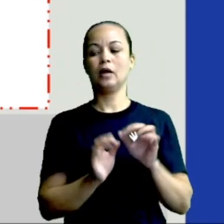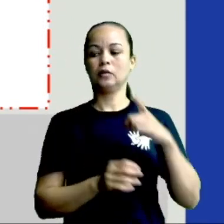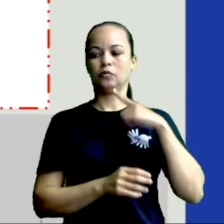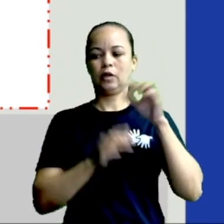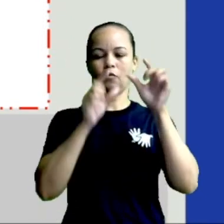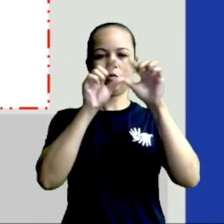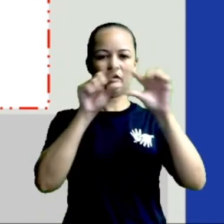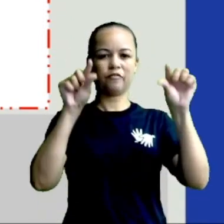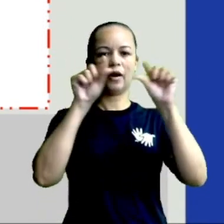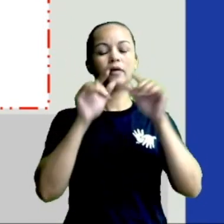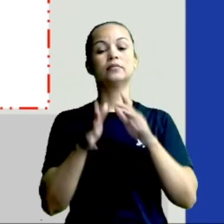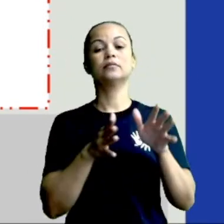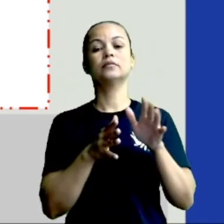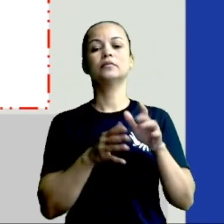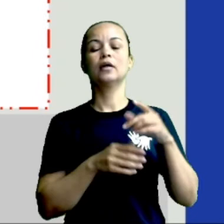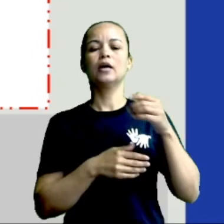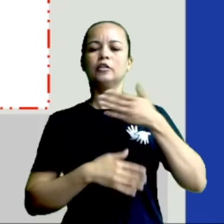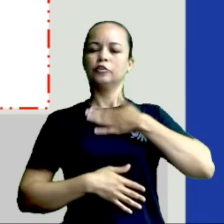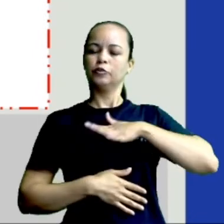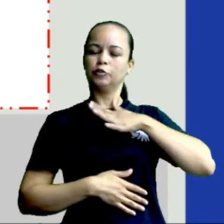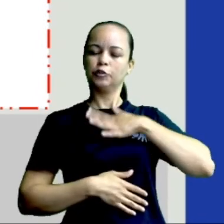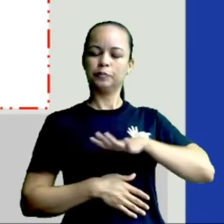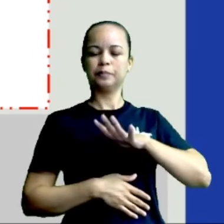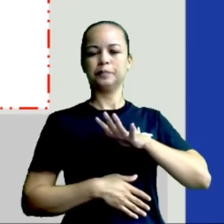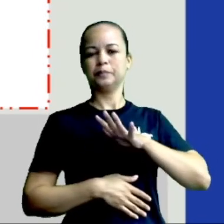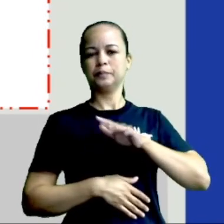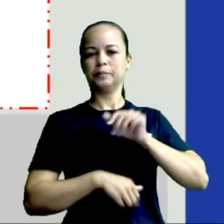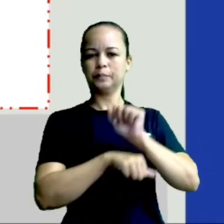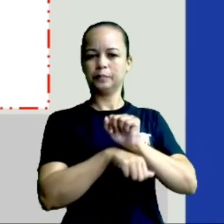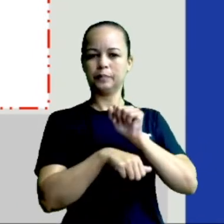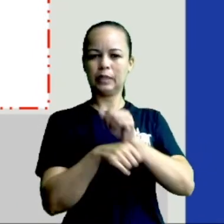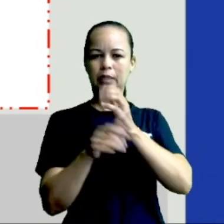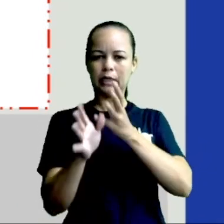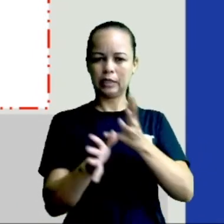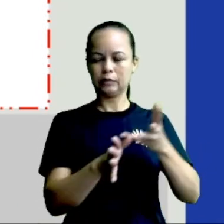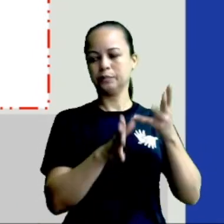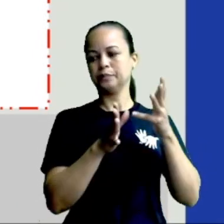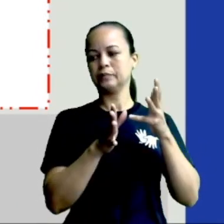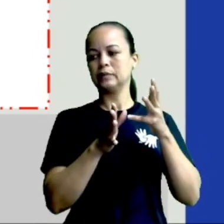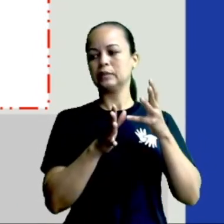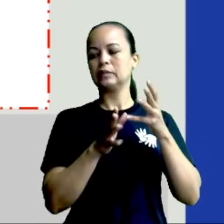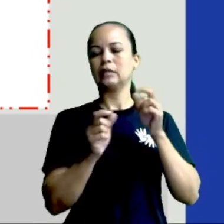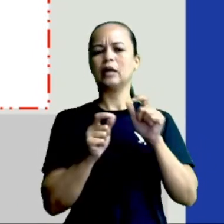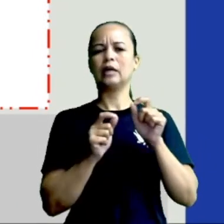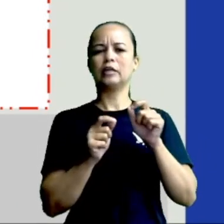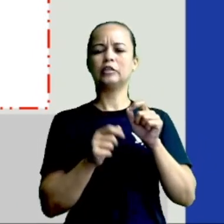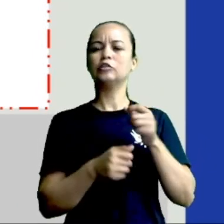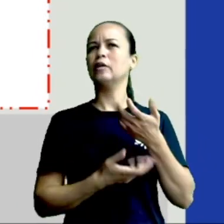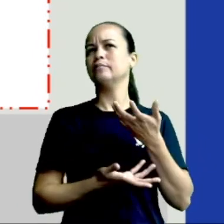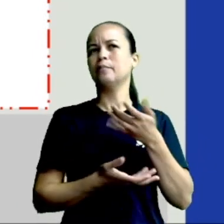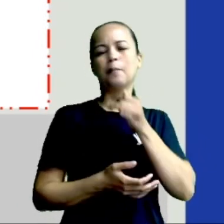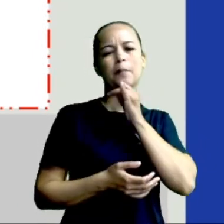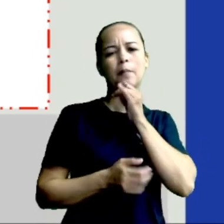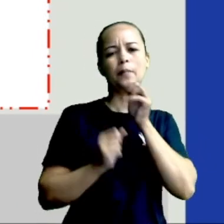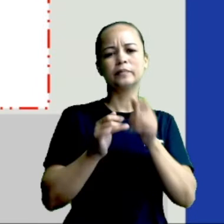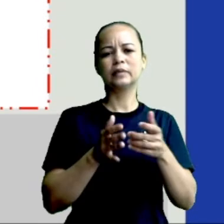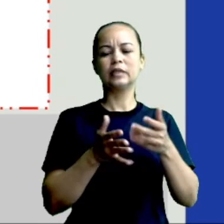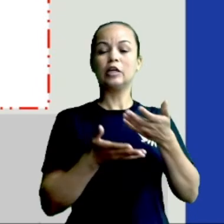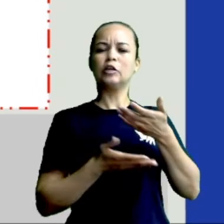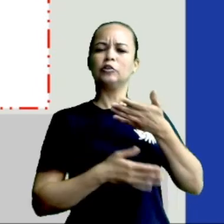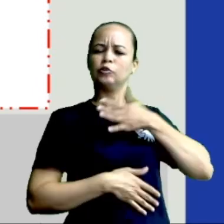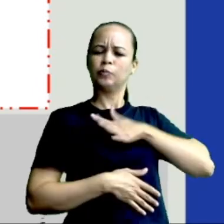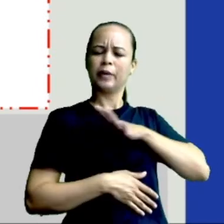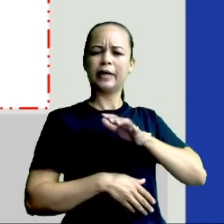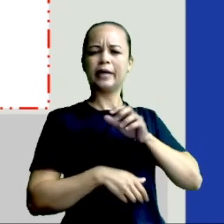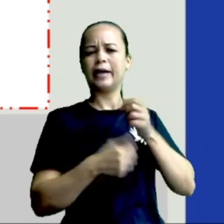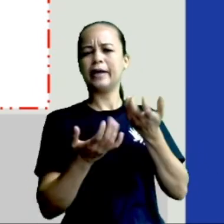frase. Esperei calma e tranquilamente o desfecho do caso. Porque ele poderia dizer, esperei calmamente e